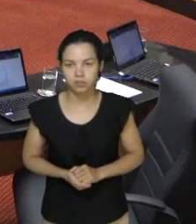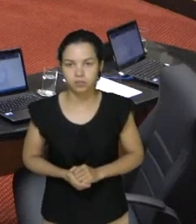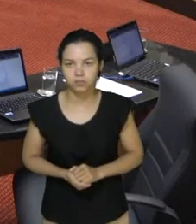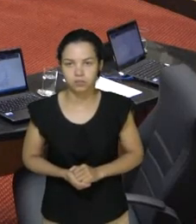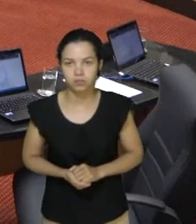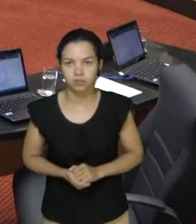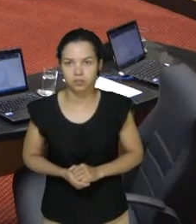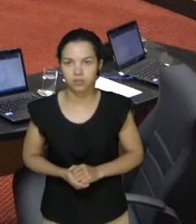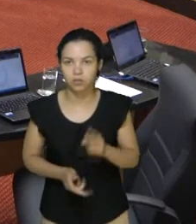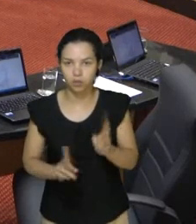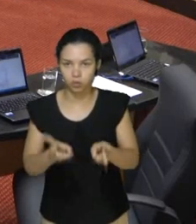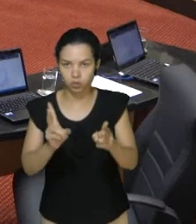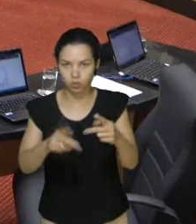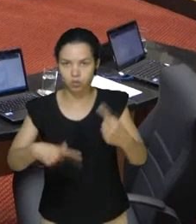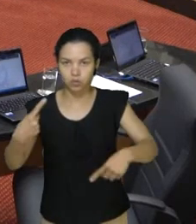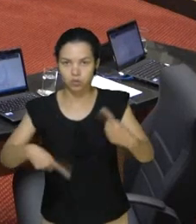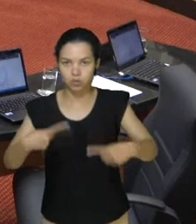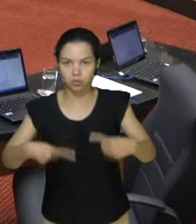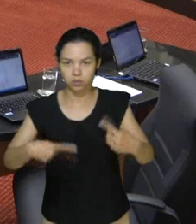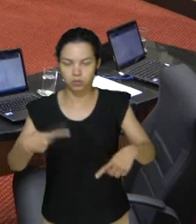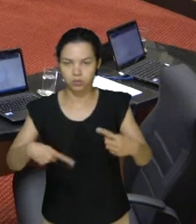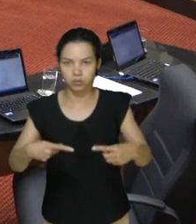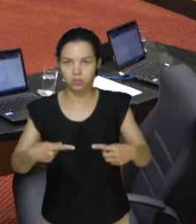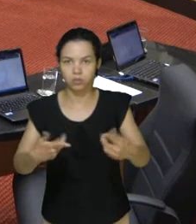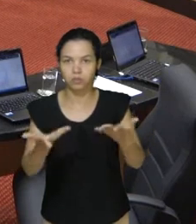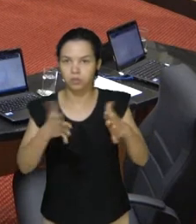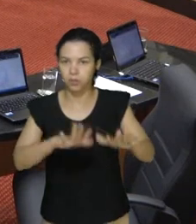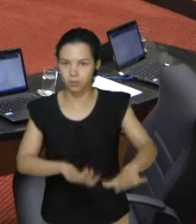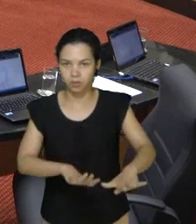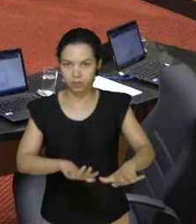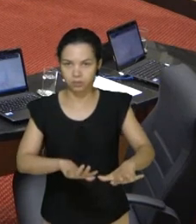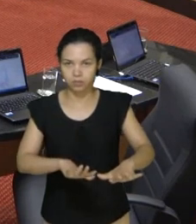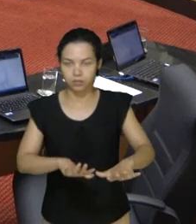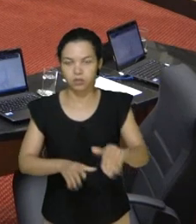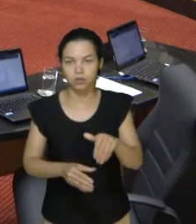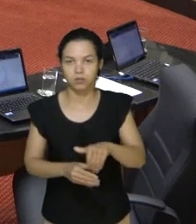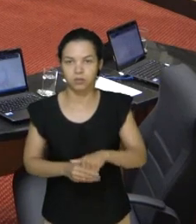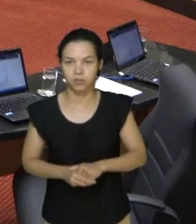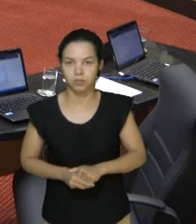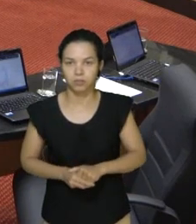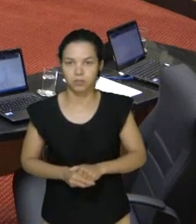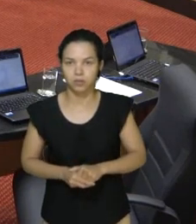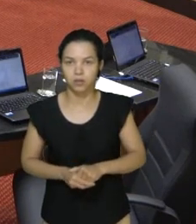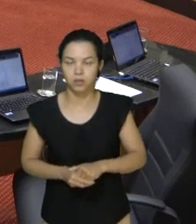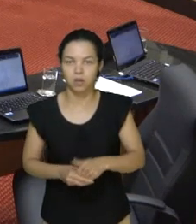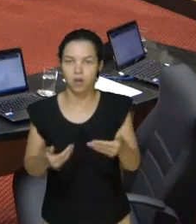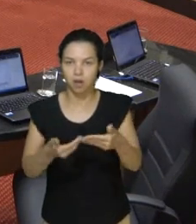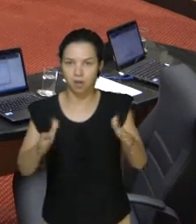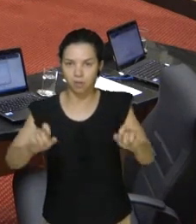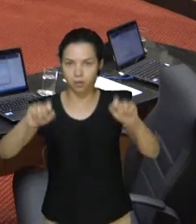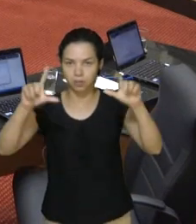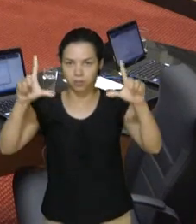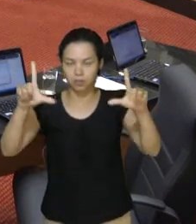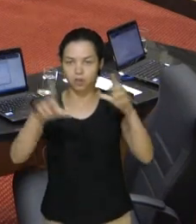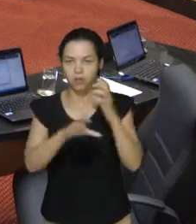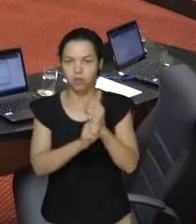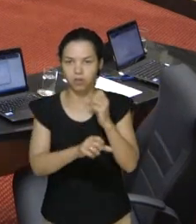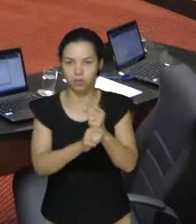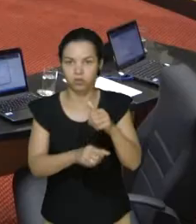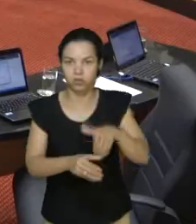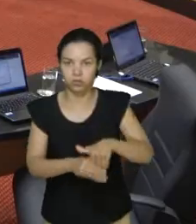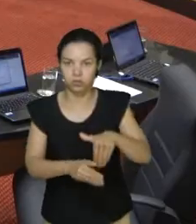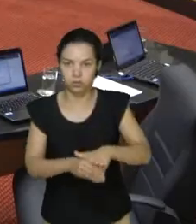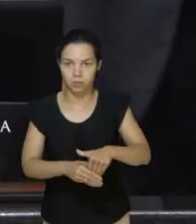Continua em discussão, não havendo quem queira discutir, eu determino que seja aberto o painel para votação. Aberto o